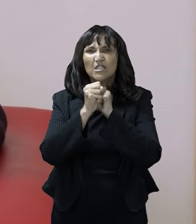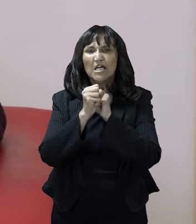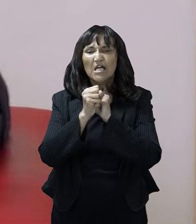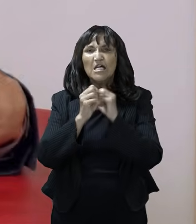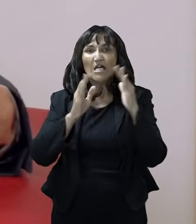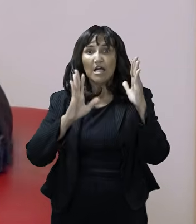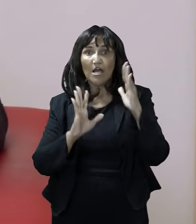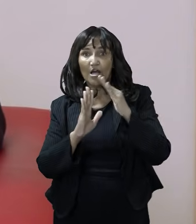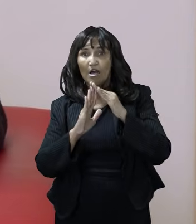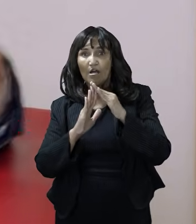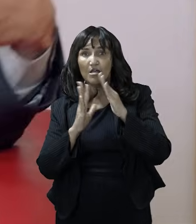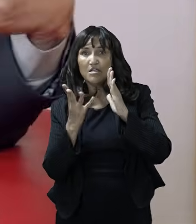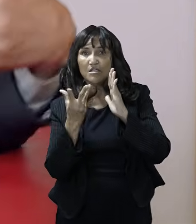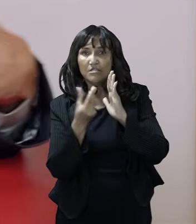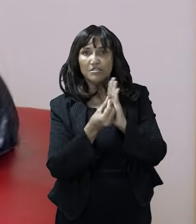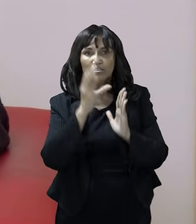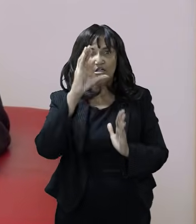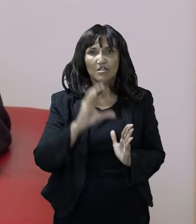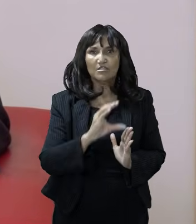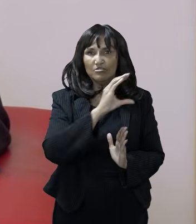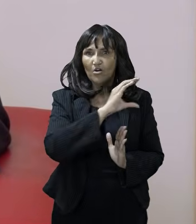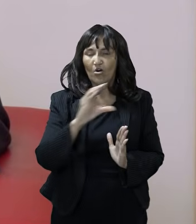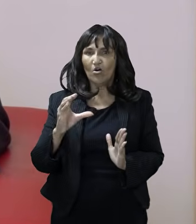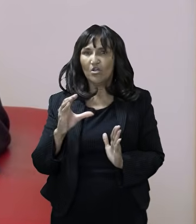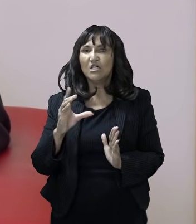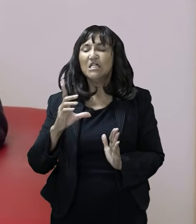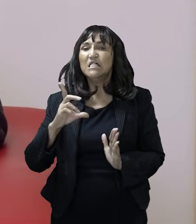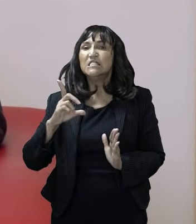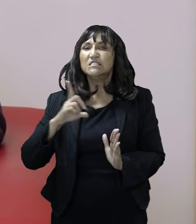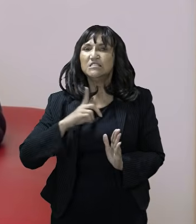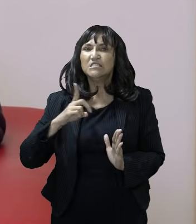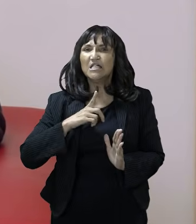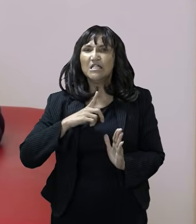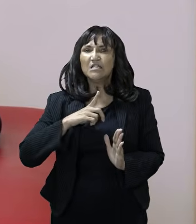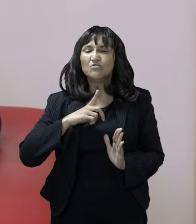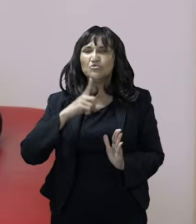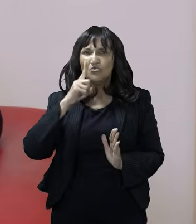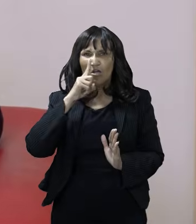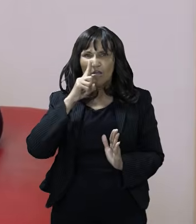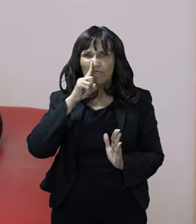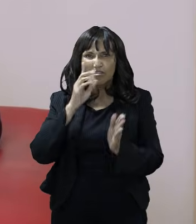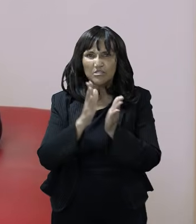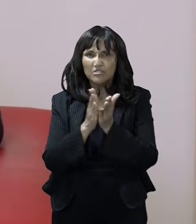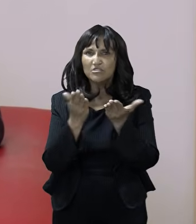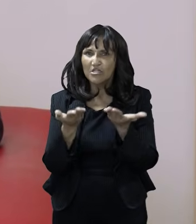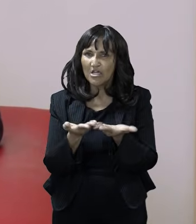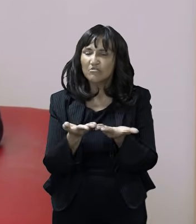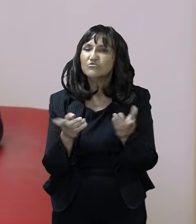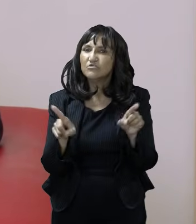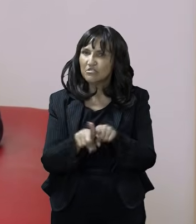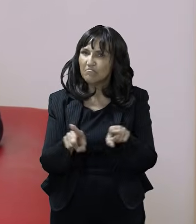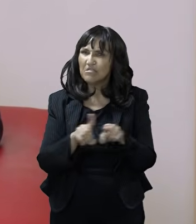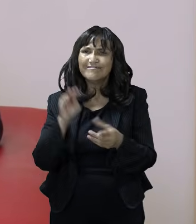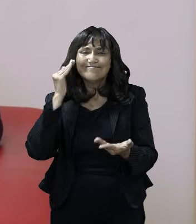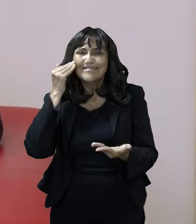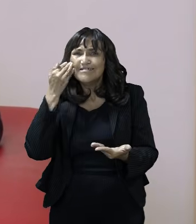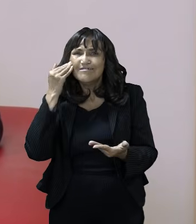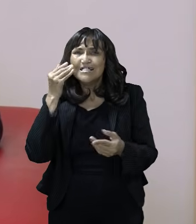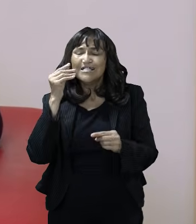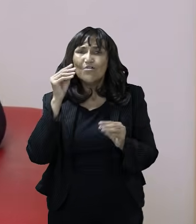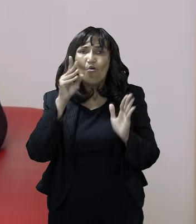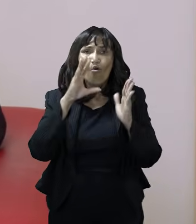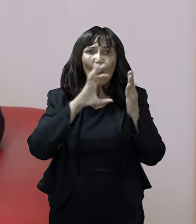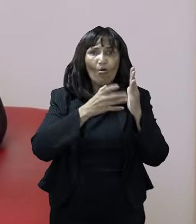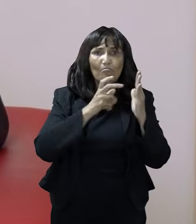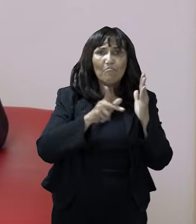né? Teve os evangélicos, mas eram menores. Então, esse entendimento, ele precisa, o PT como partido